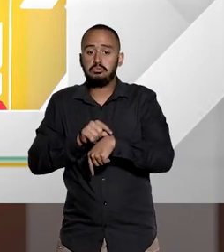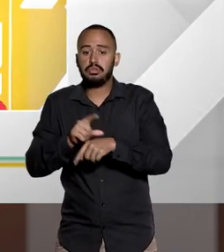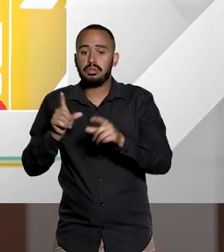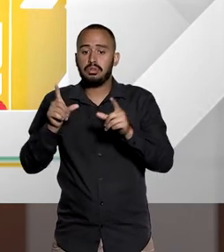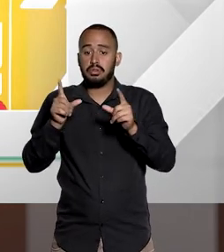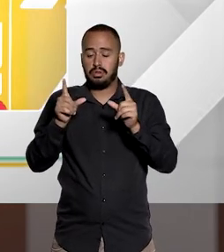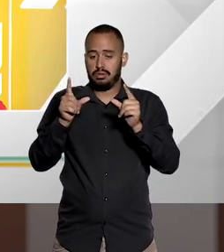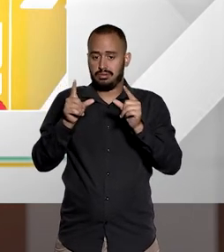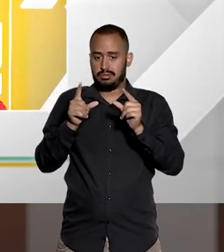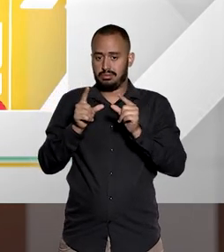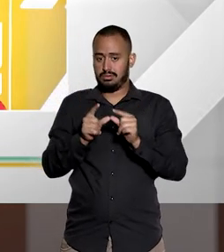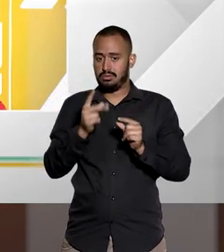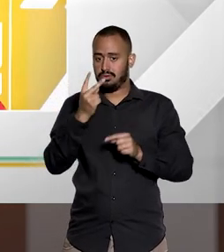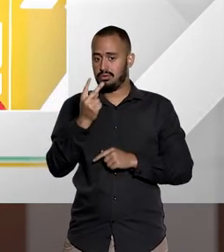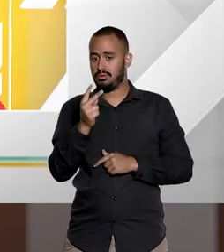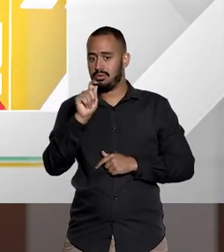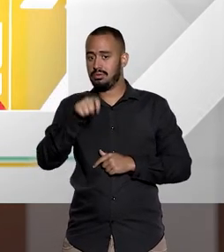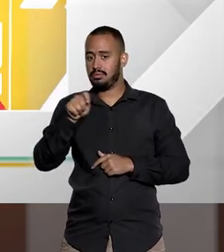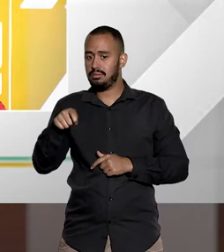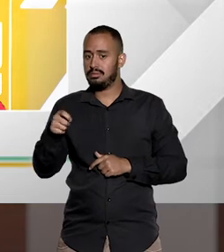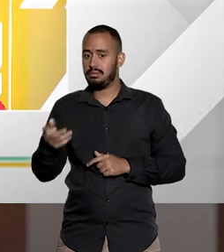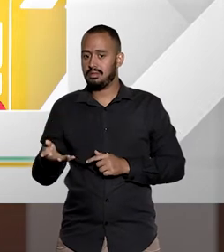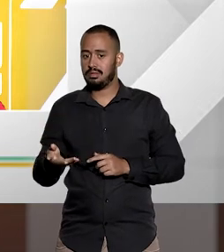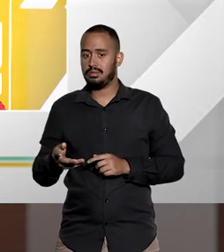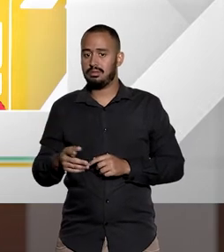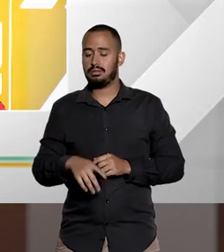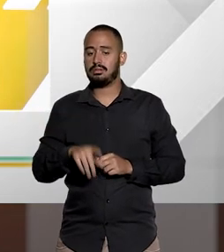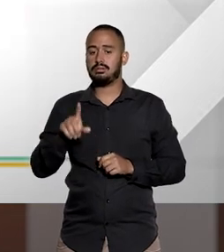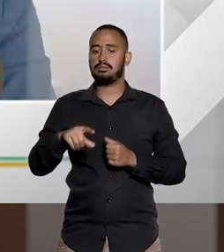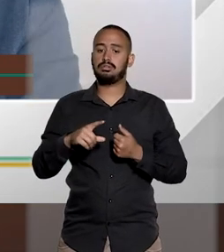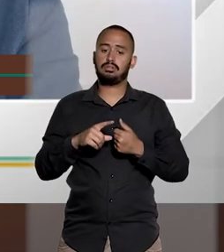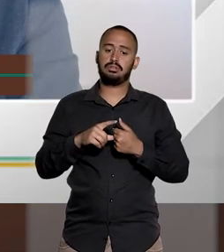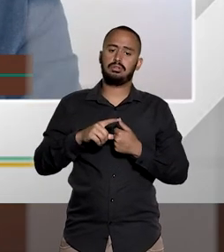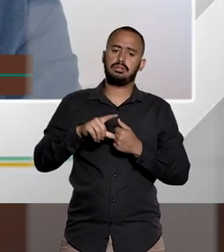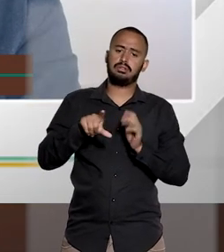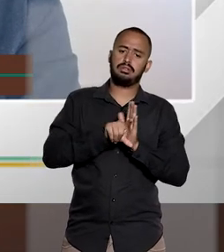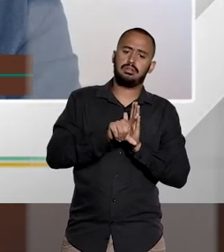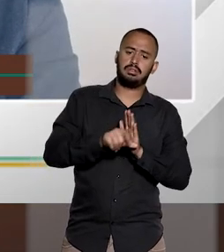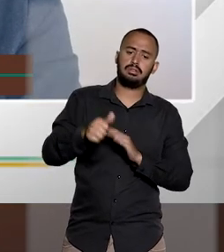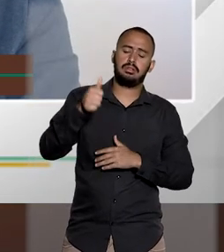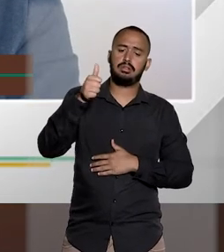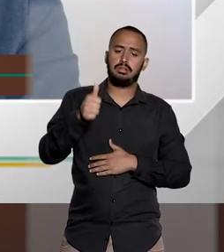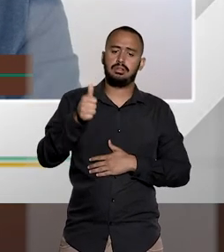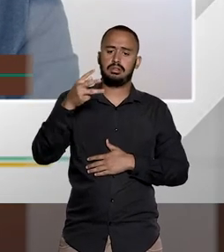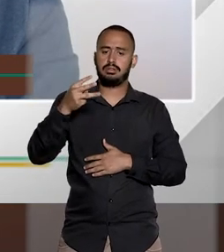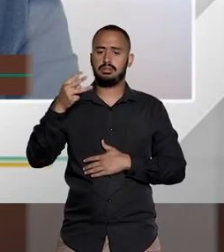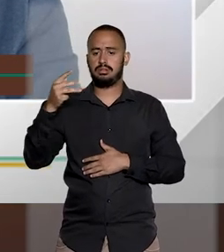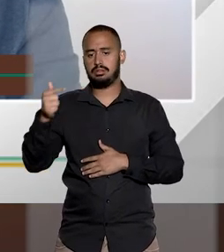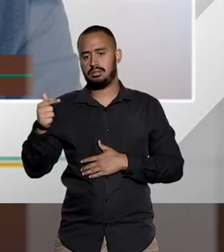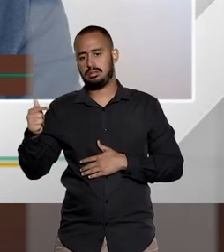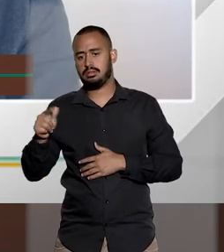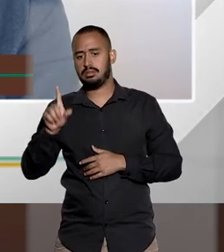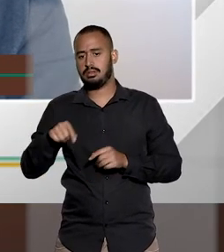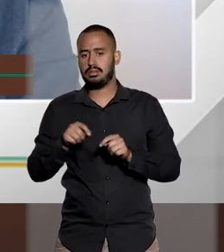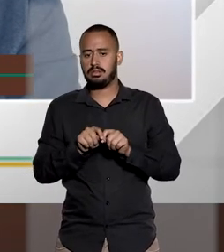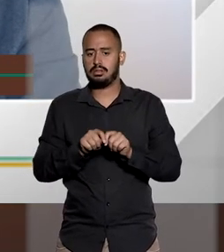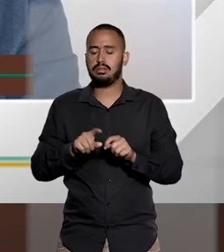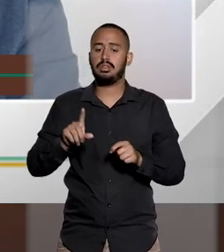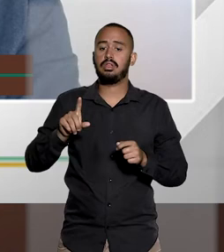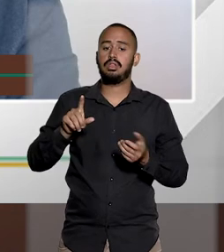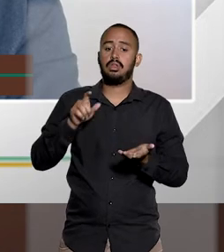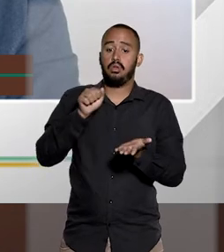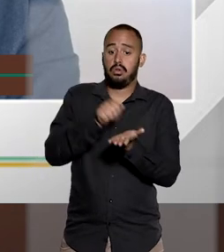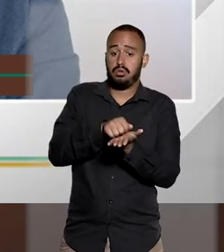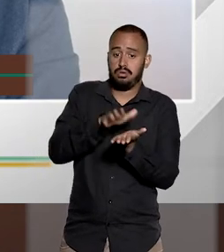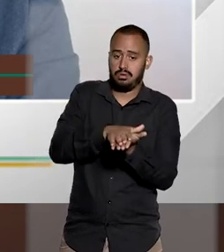de 2 meses contados aí no 137, parágrafo 2º, inciso 4º, da emissão da nota